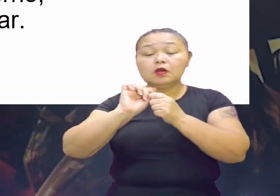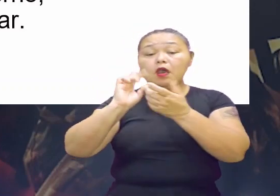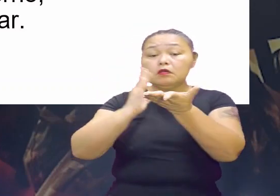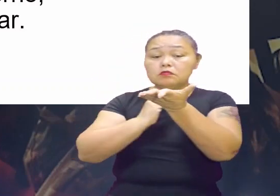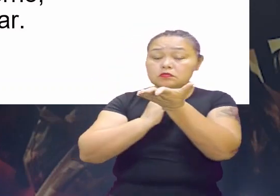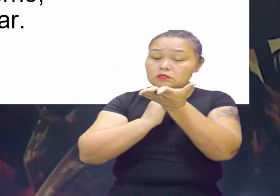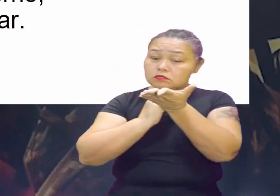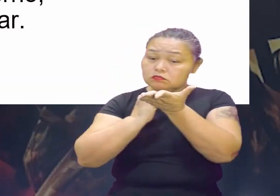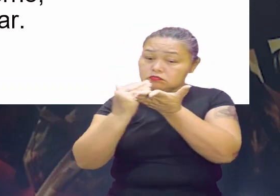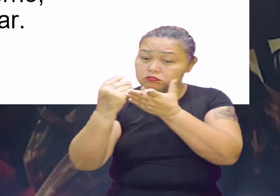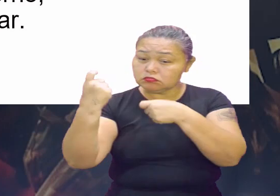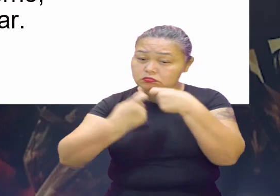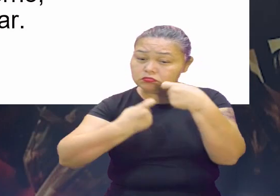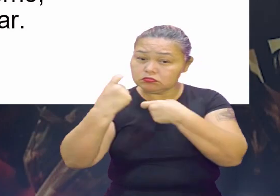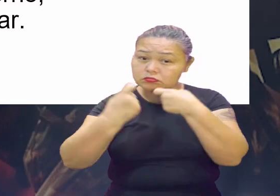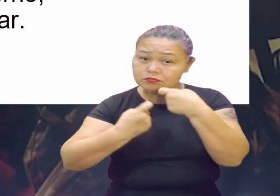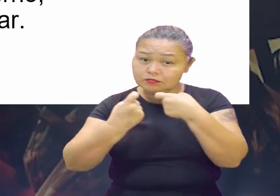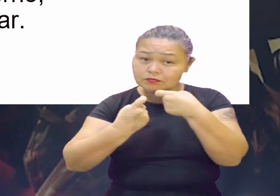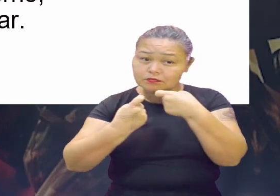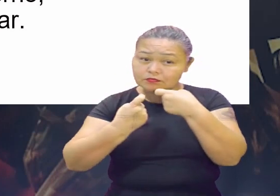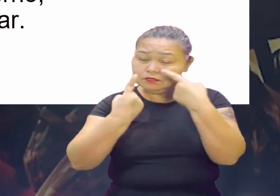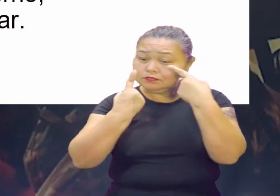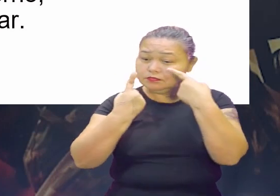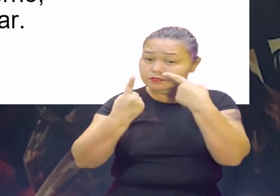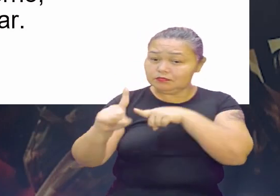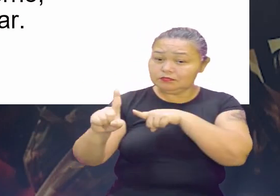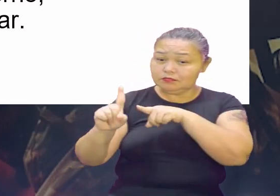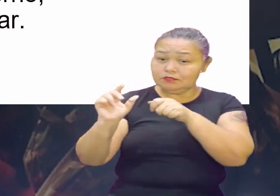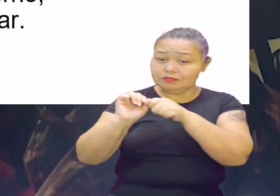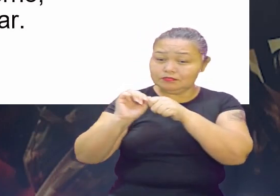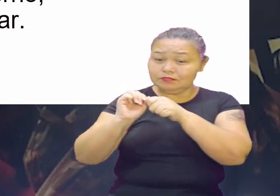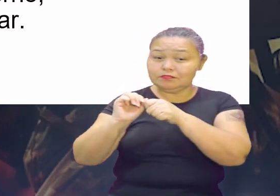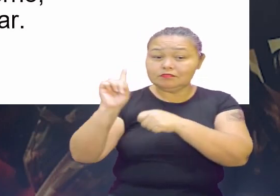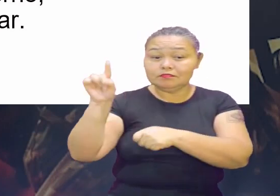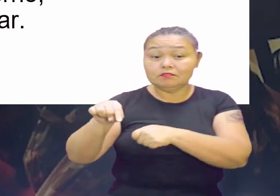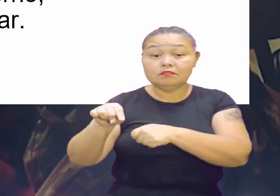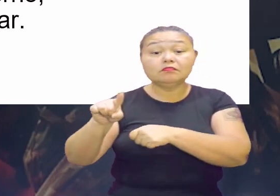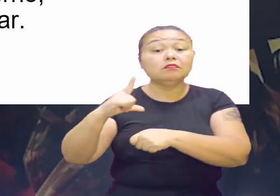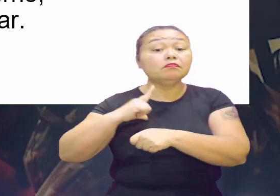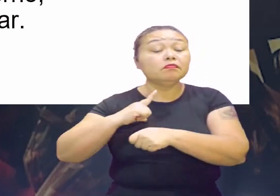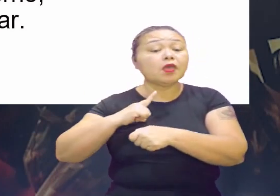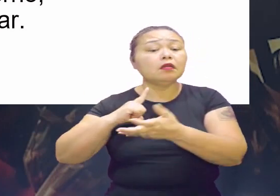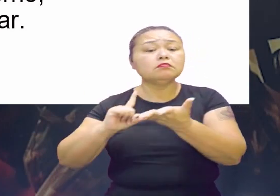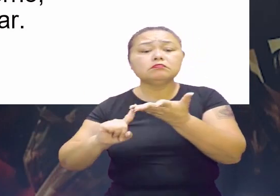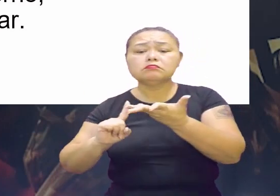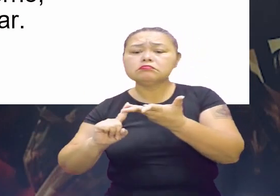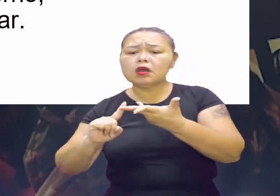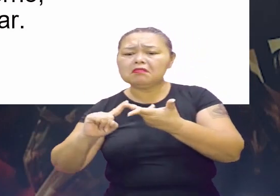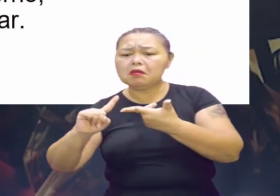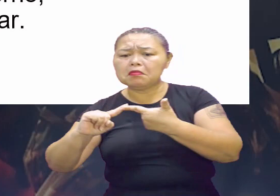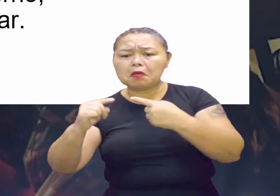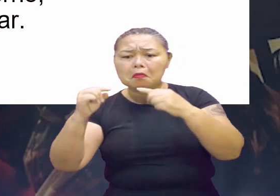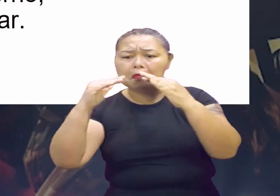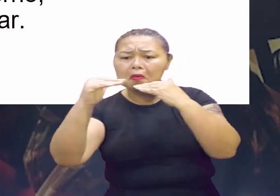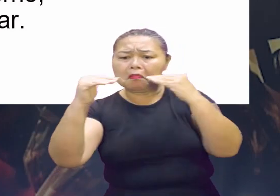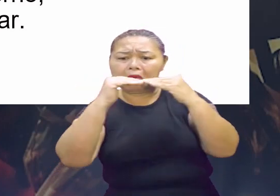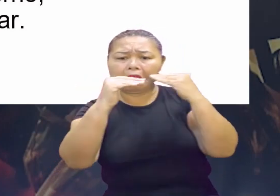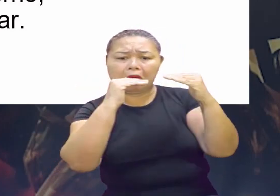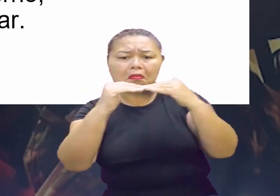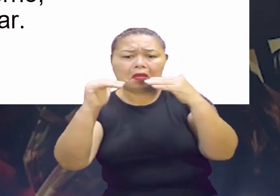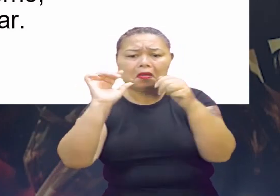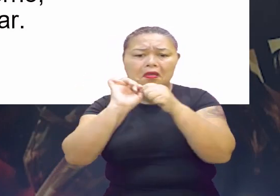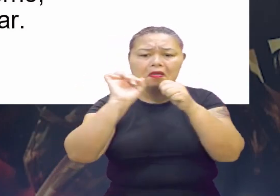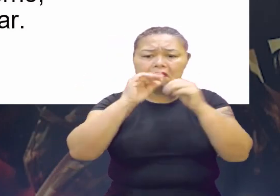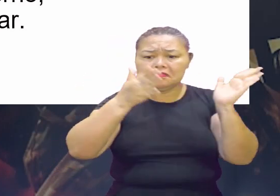Alfredo Chaves. Um civil. Estava aberta uma série de desentendimentos com o governo que